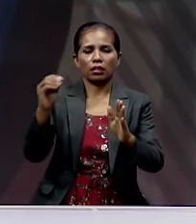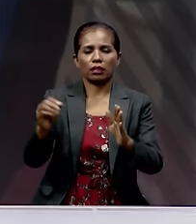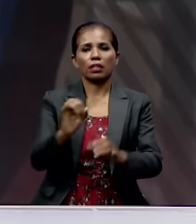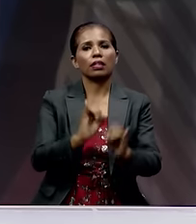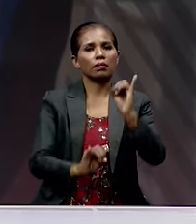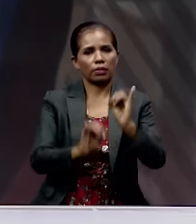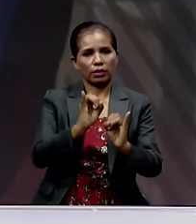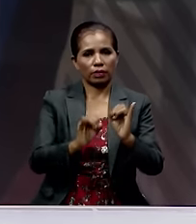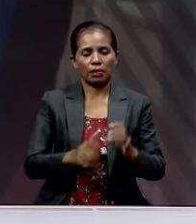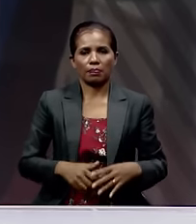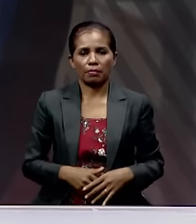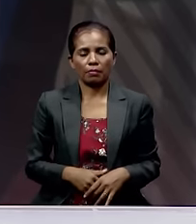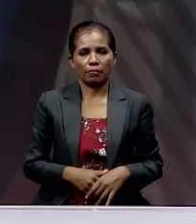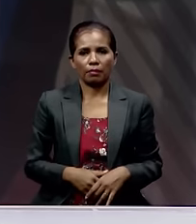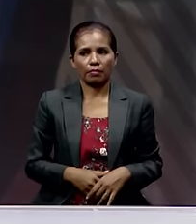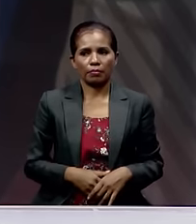independência.